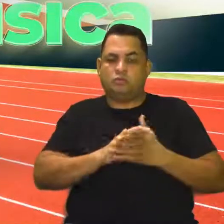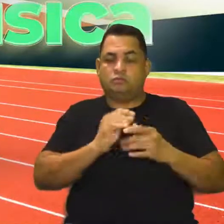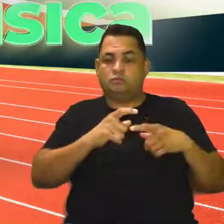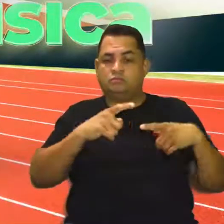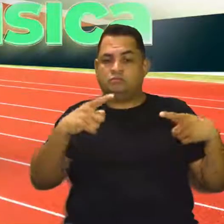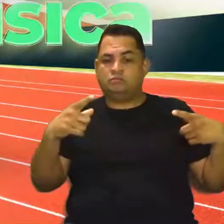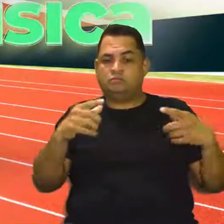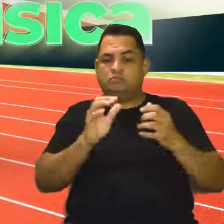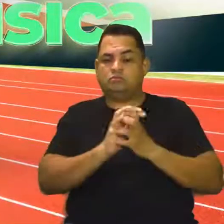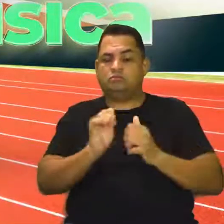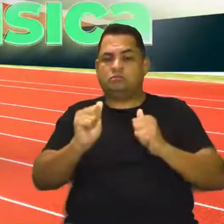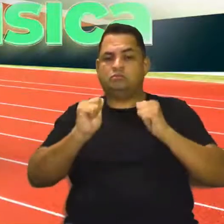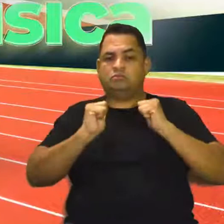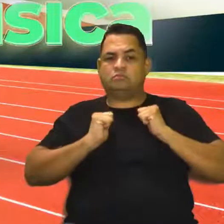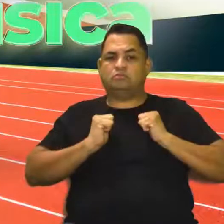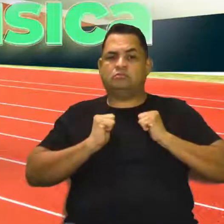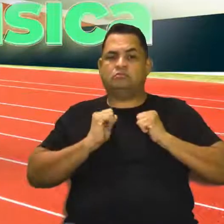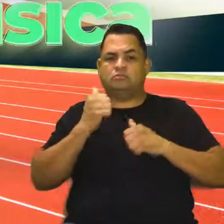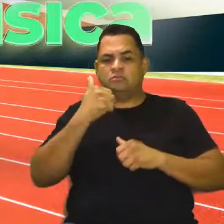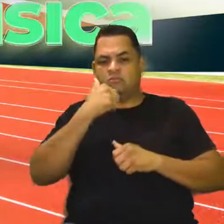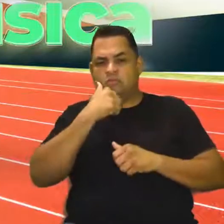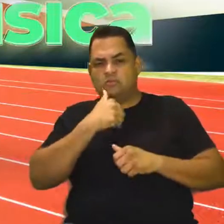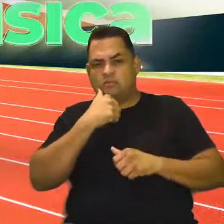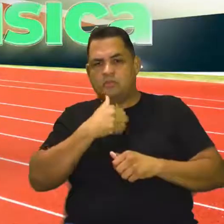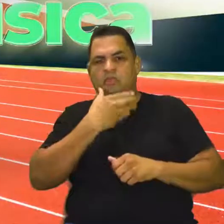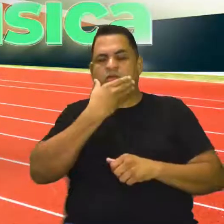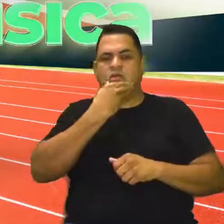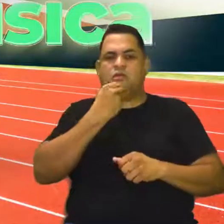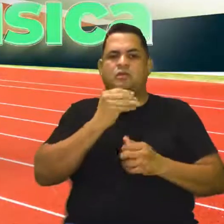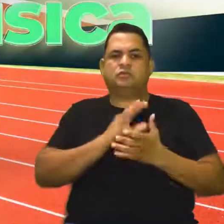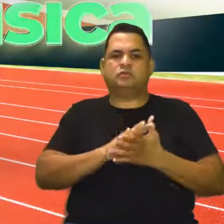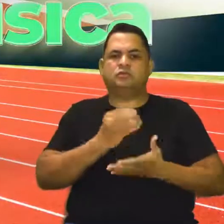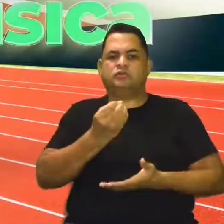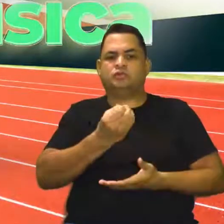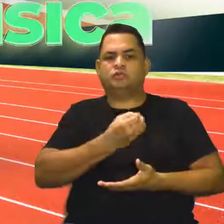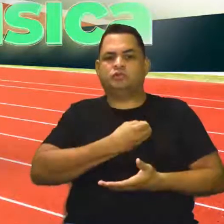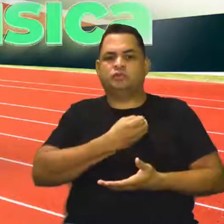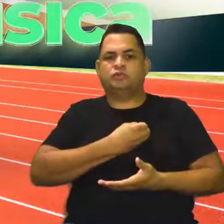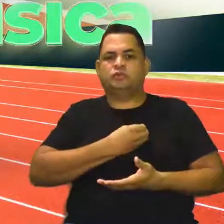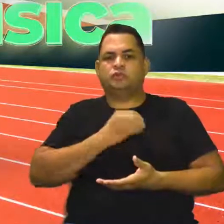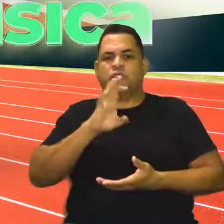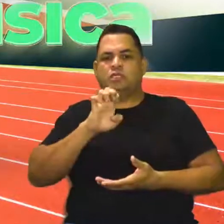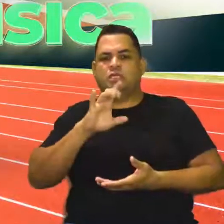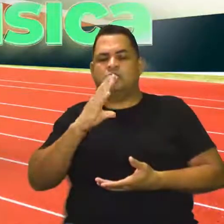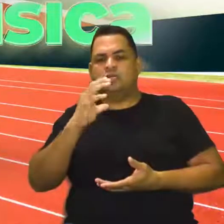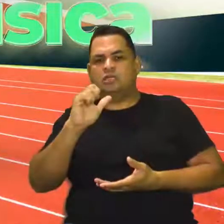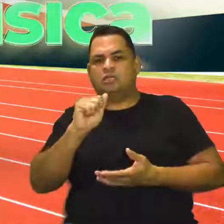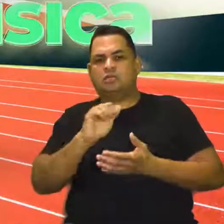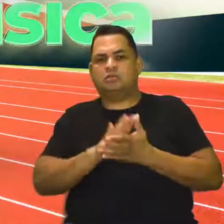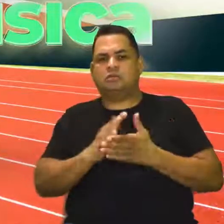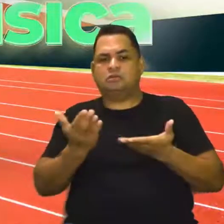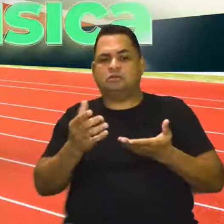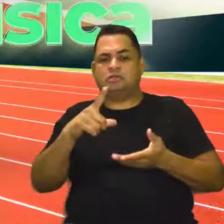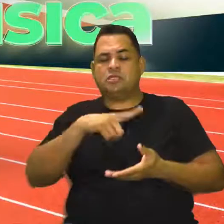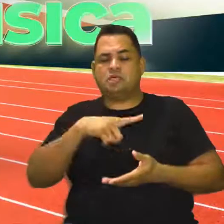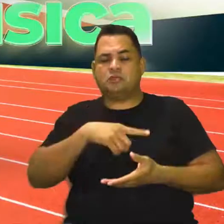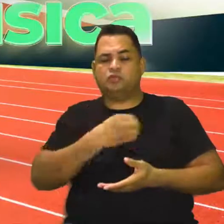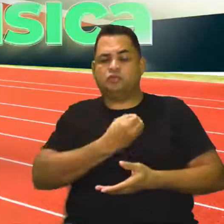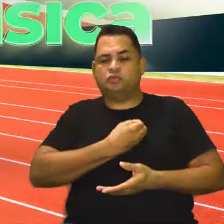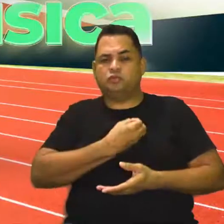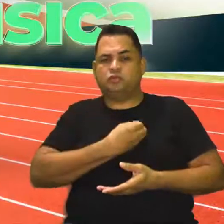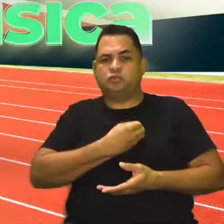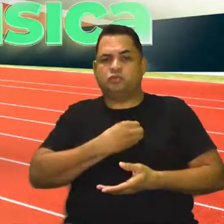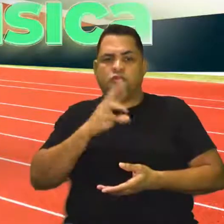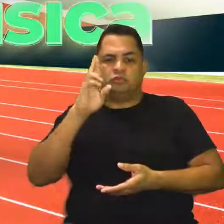de sedentarismo em mulheres e homens. Os dados do Érica, tem dados do Érica de Rondônia.